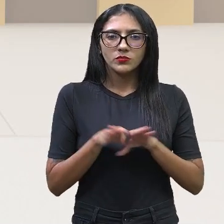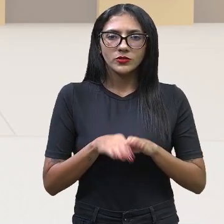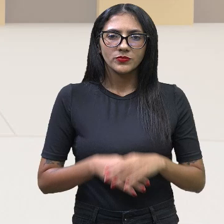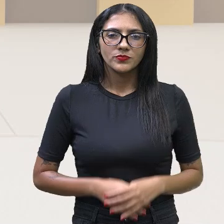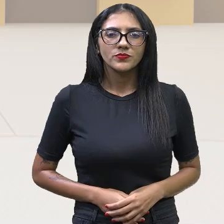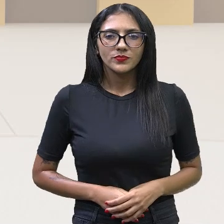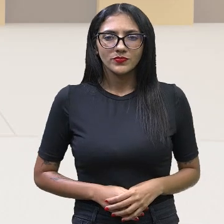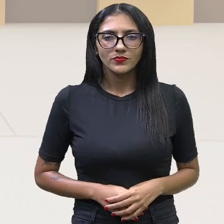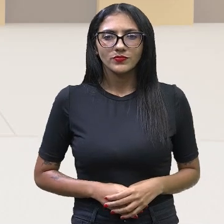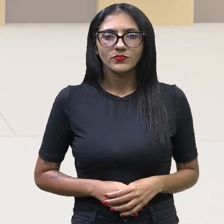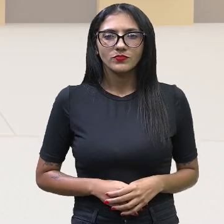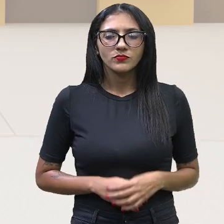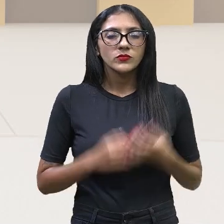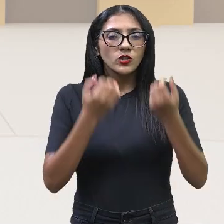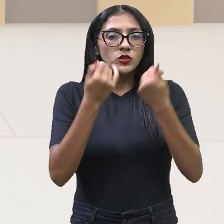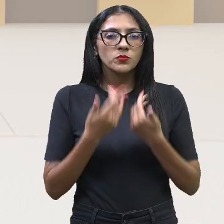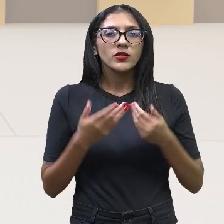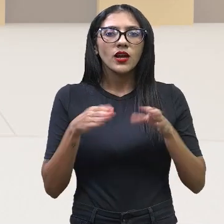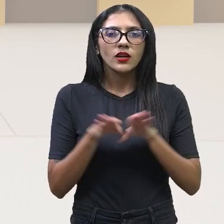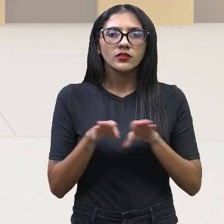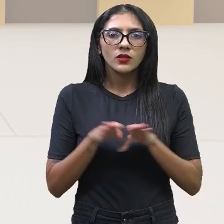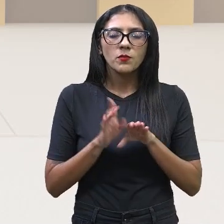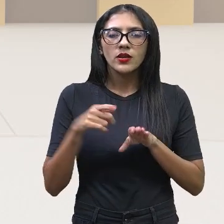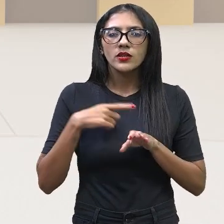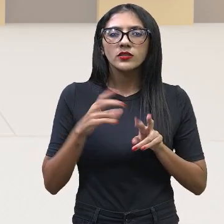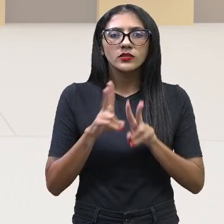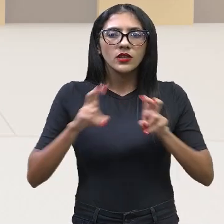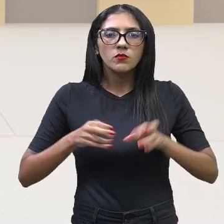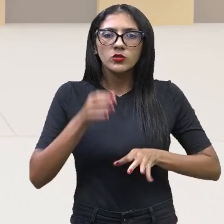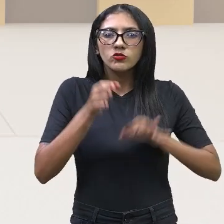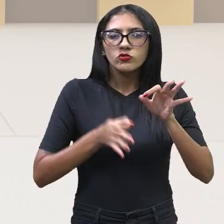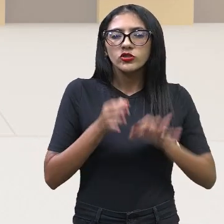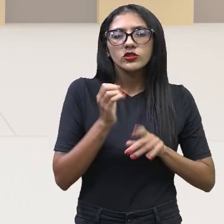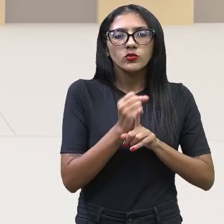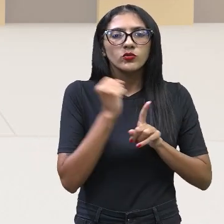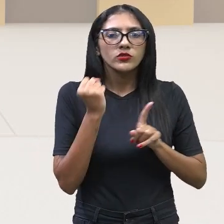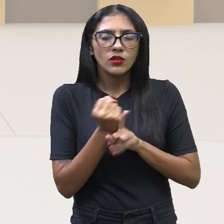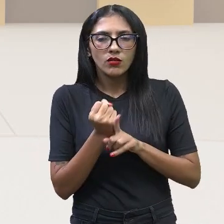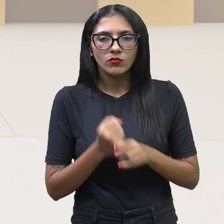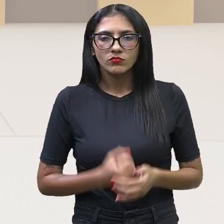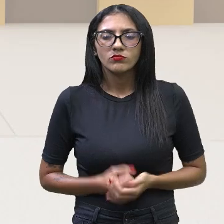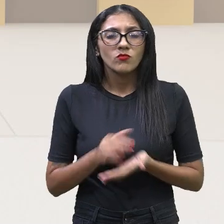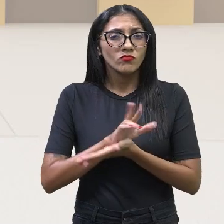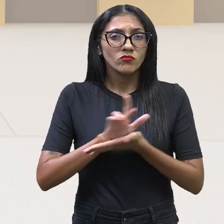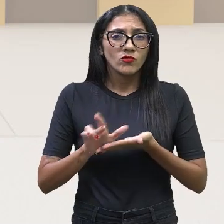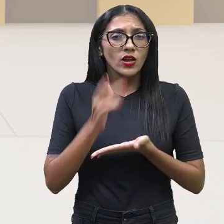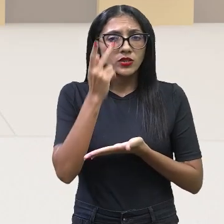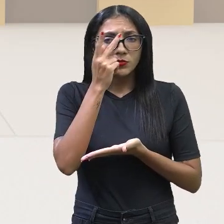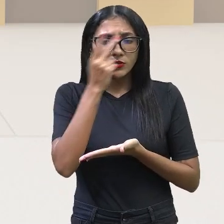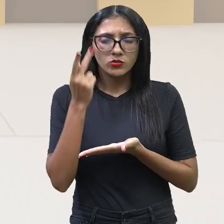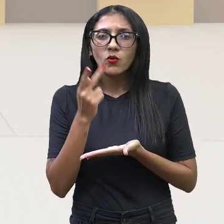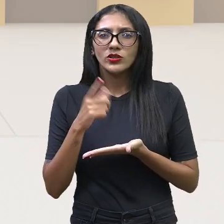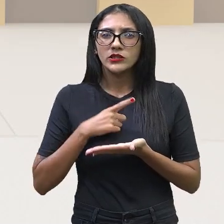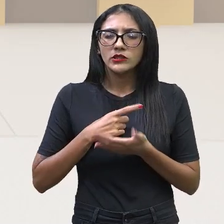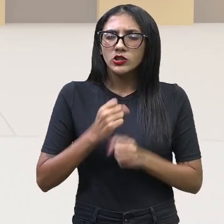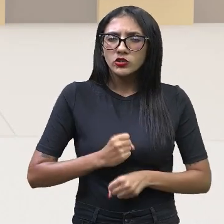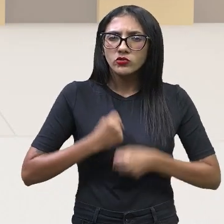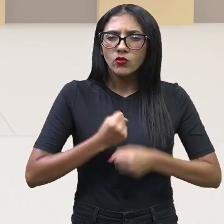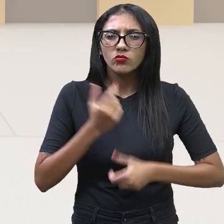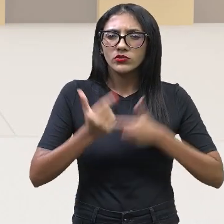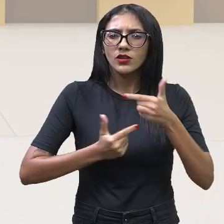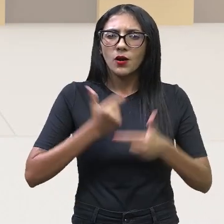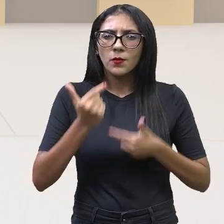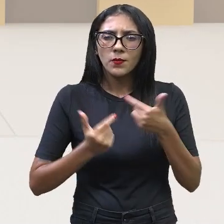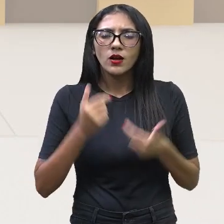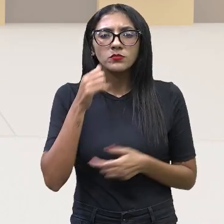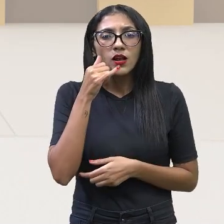justiça racial, justiça social. Muita gente trabalha para substituir a intolerância por compreensão e